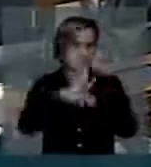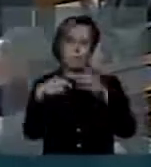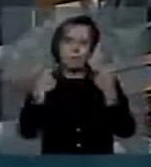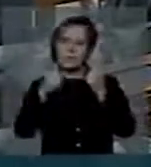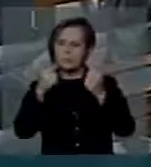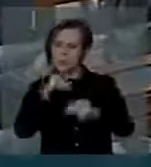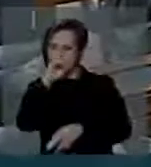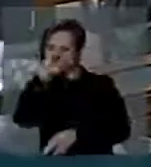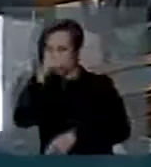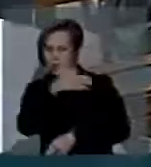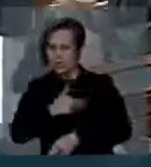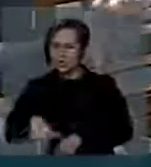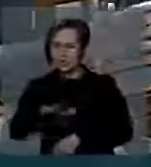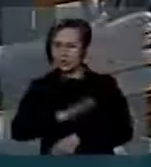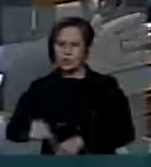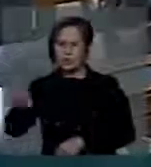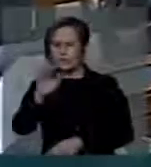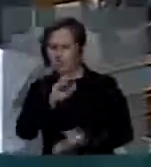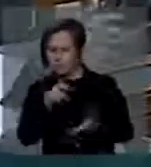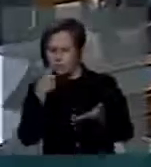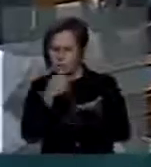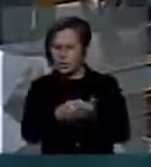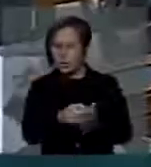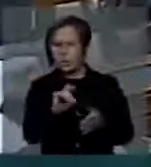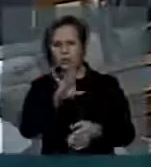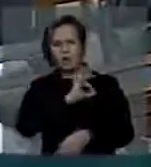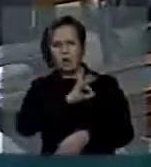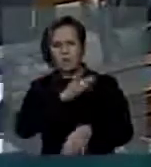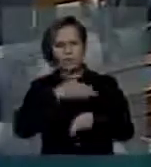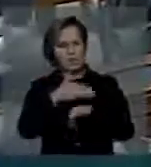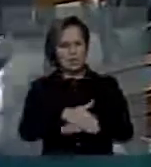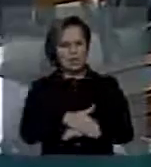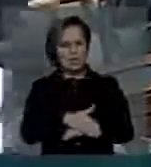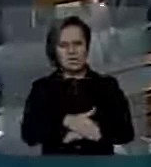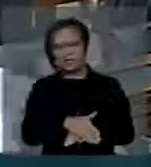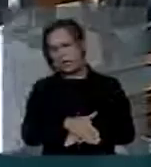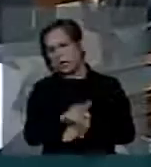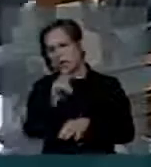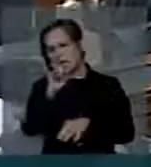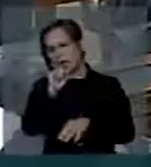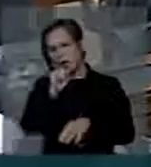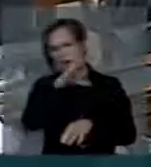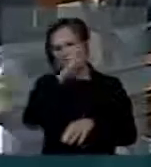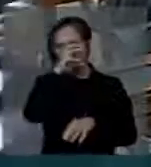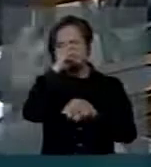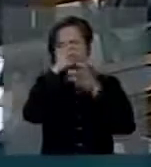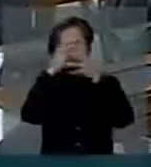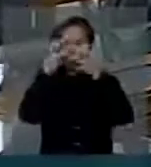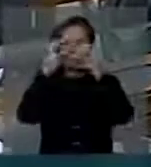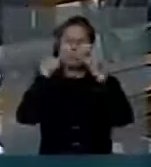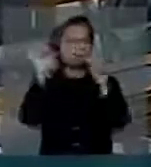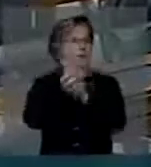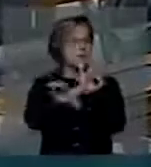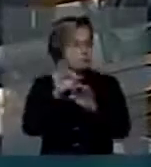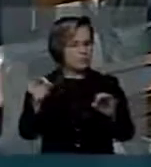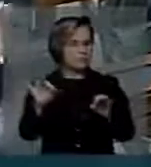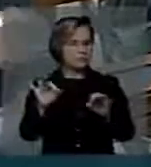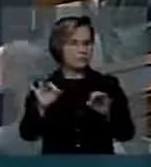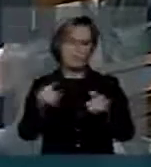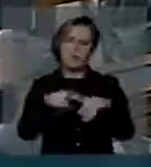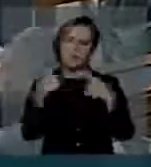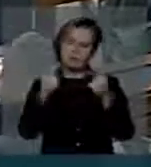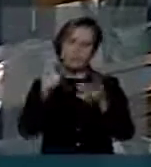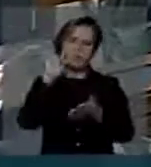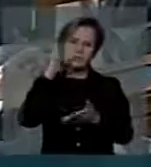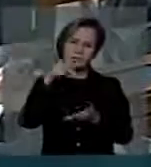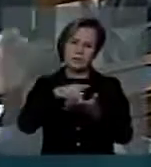autoridade, não simplesmente com polícia na rua, bomba de gás, e também a violência que isso desperta como reação. Por aí